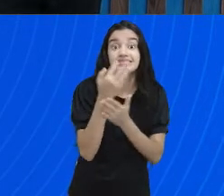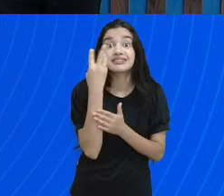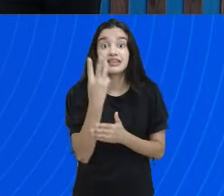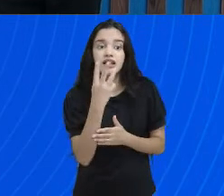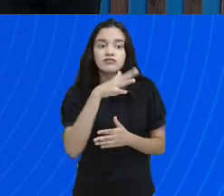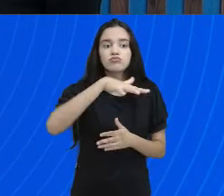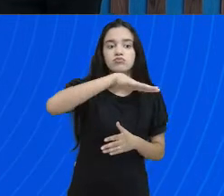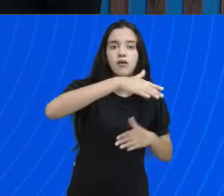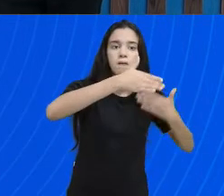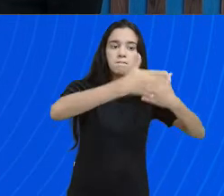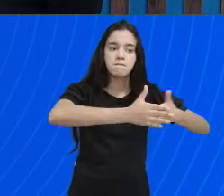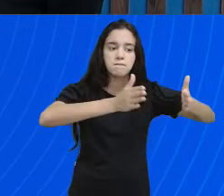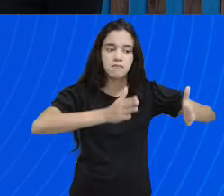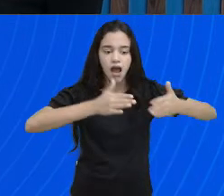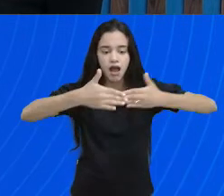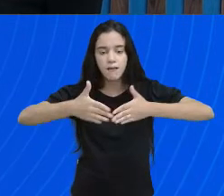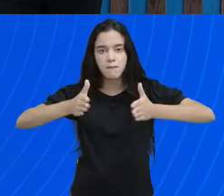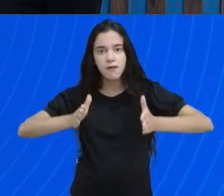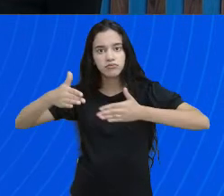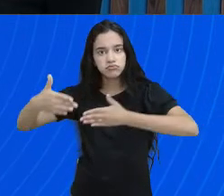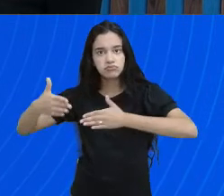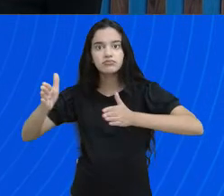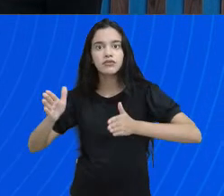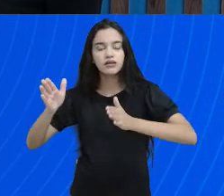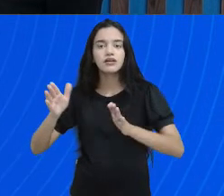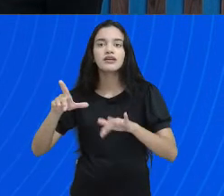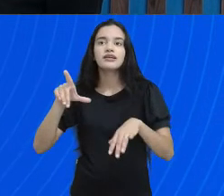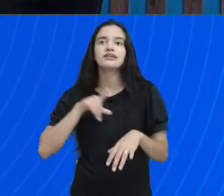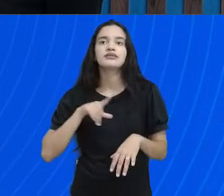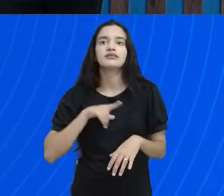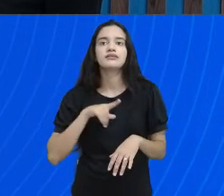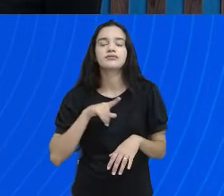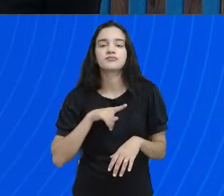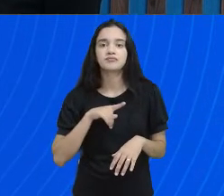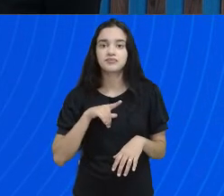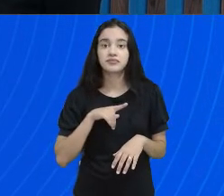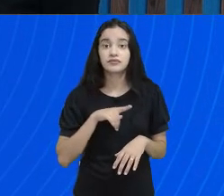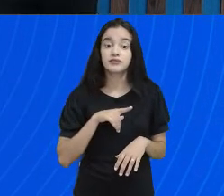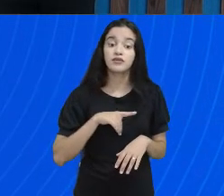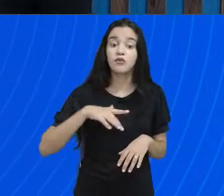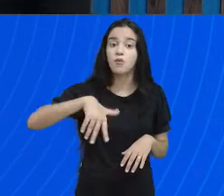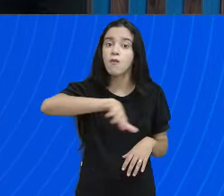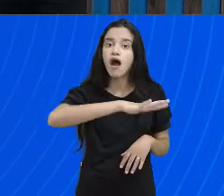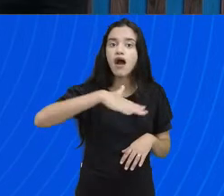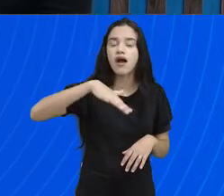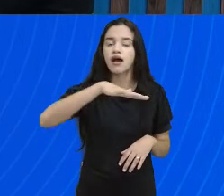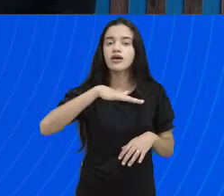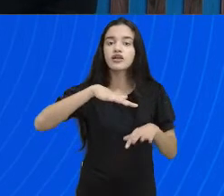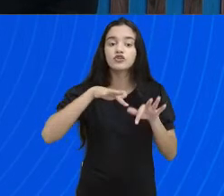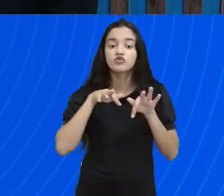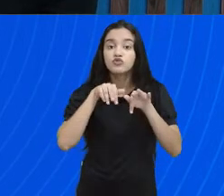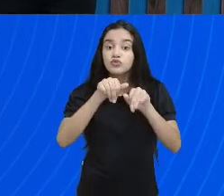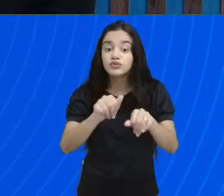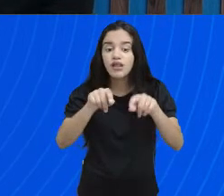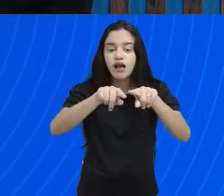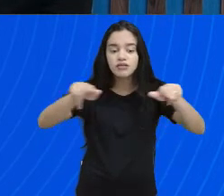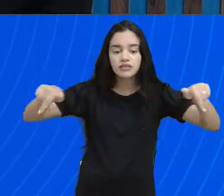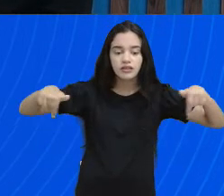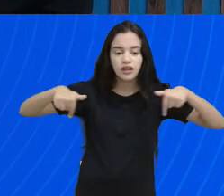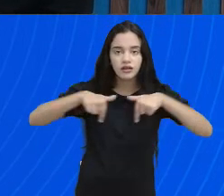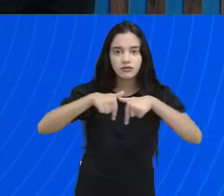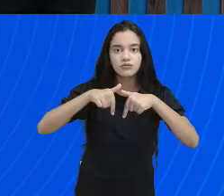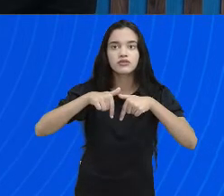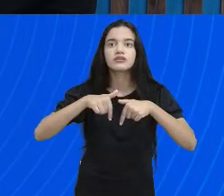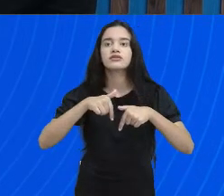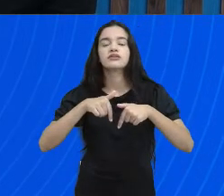né? Então, tem uma parte que fica no fundo da quadra e tem outras 2 partes, né,